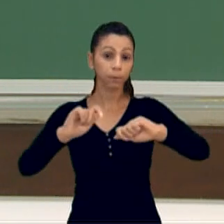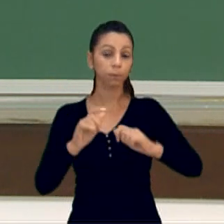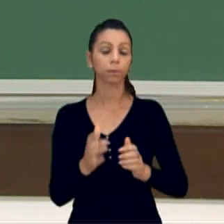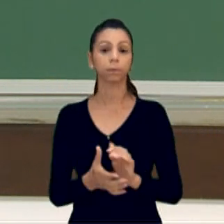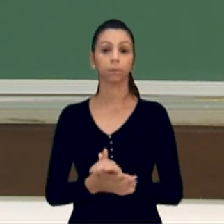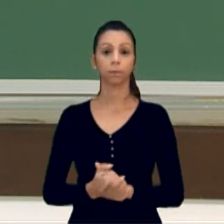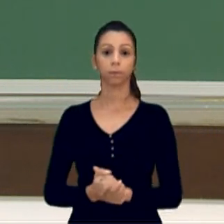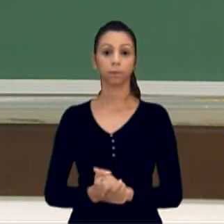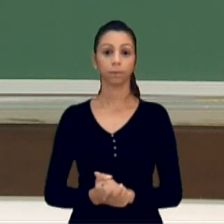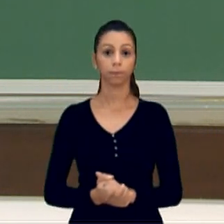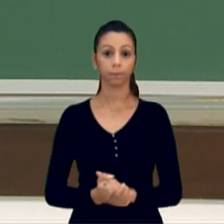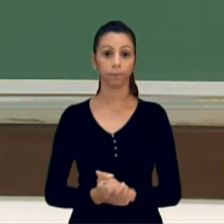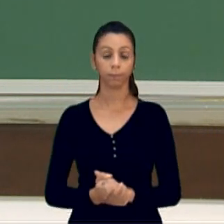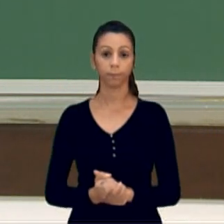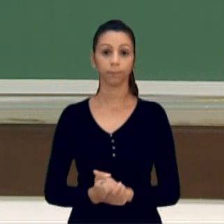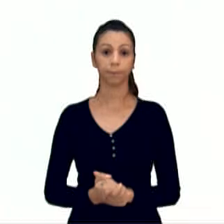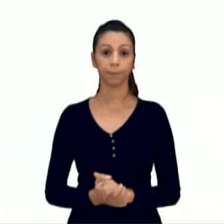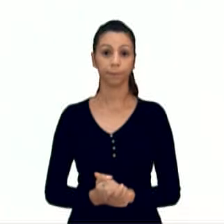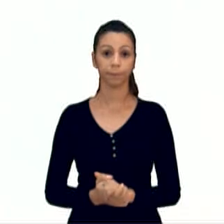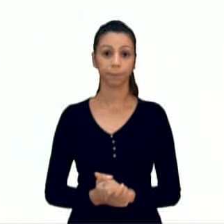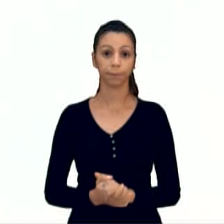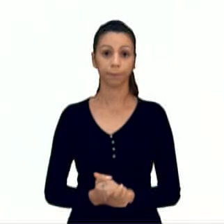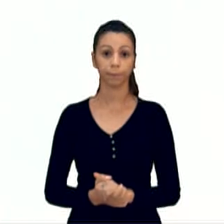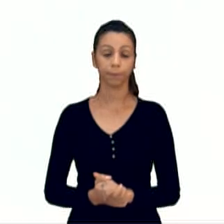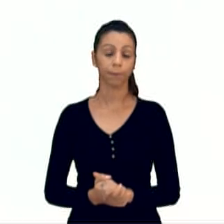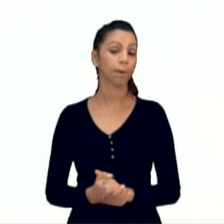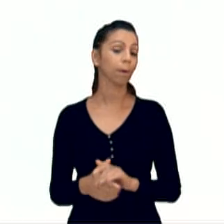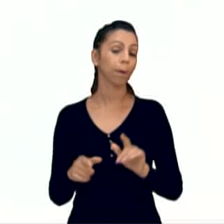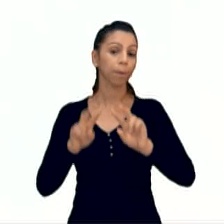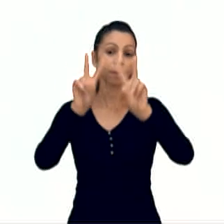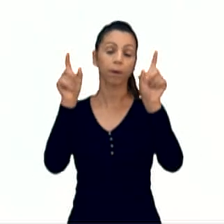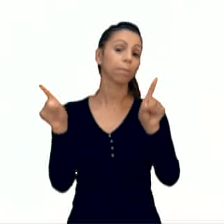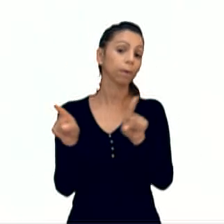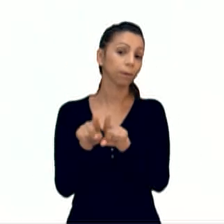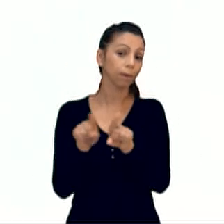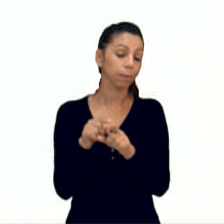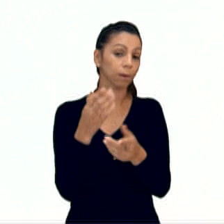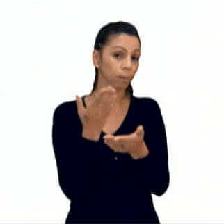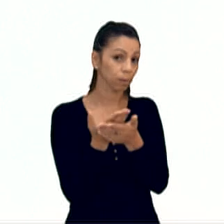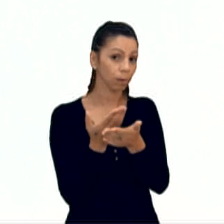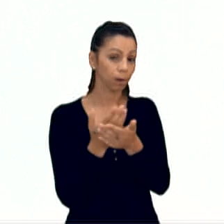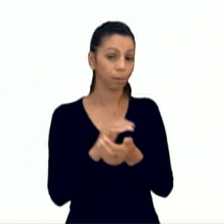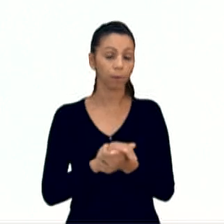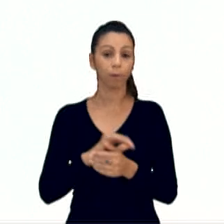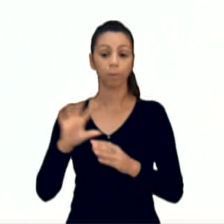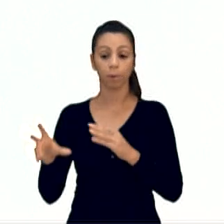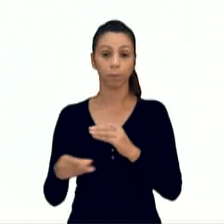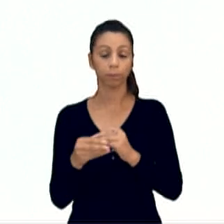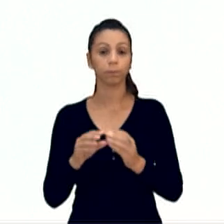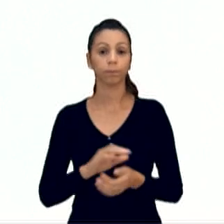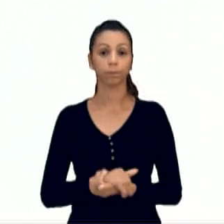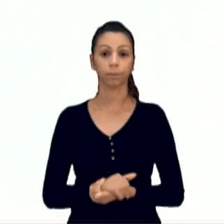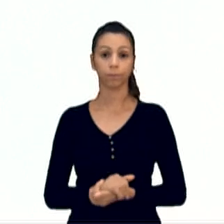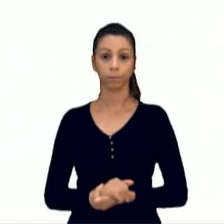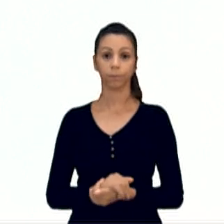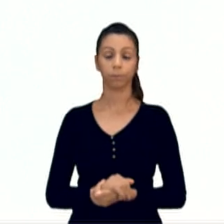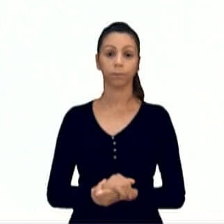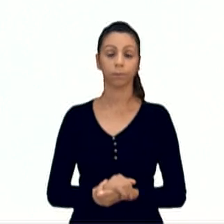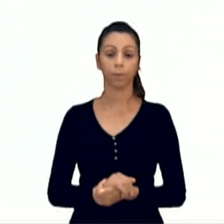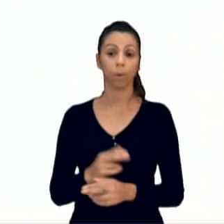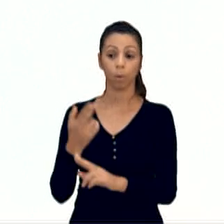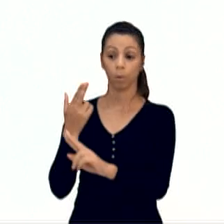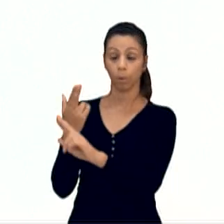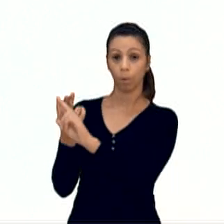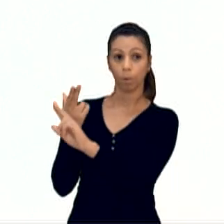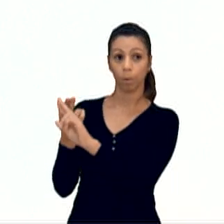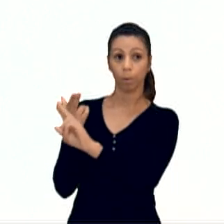Agora, relative pronouns, é um assunto que também já estudamos. Vamos revisar lá então. Which, usado para coisas,